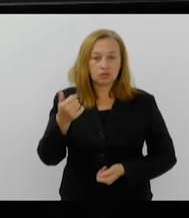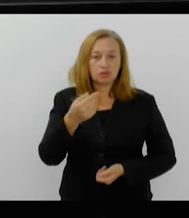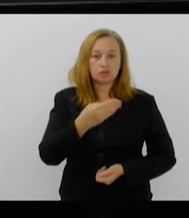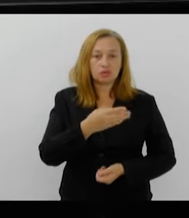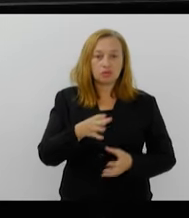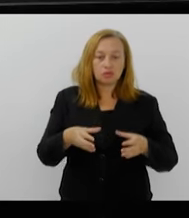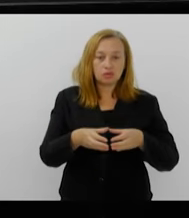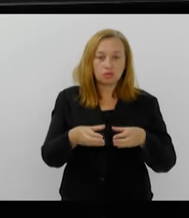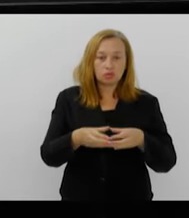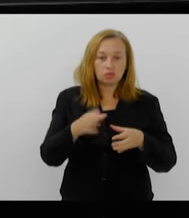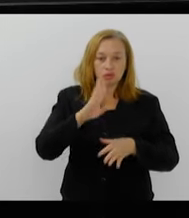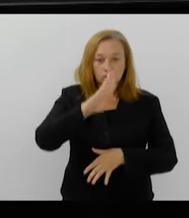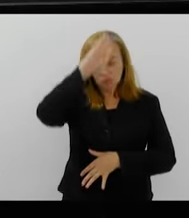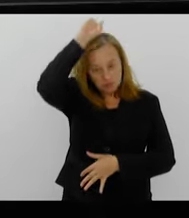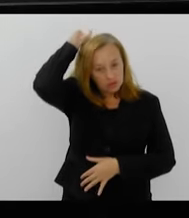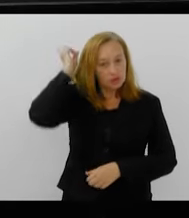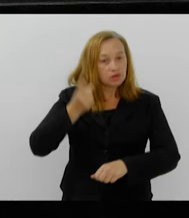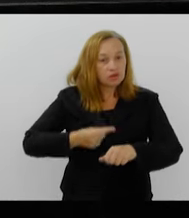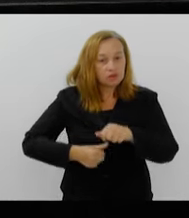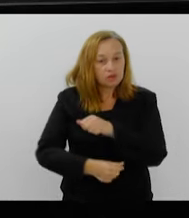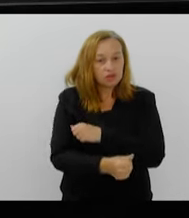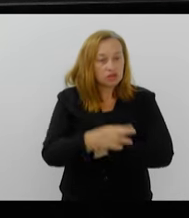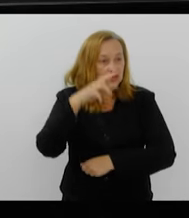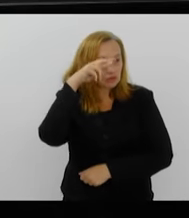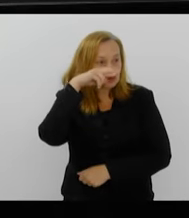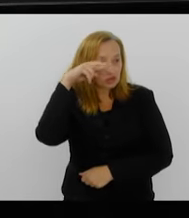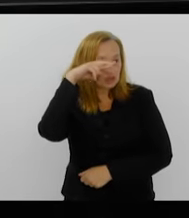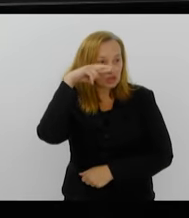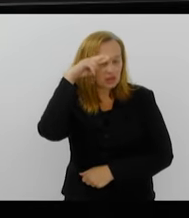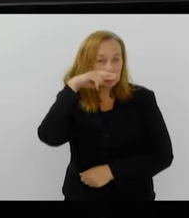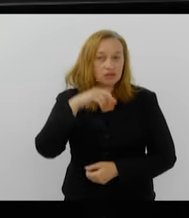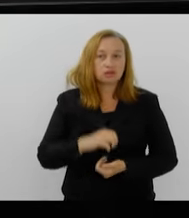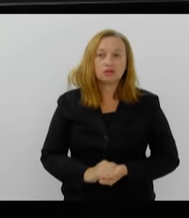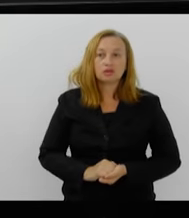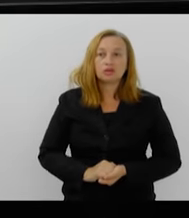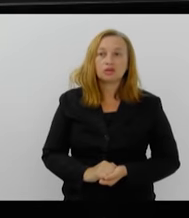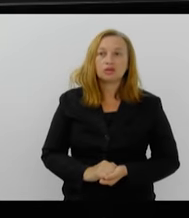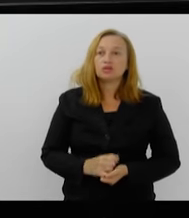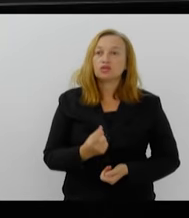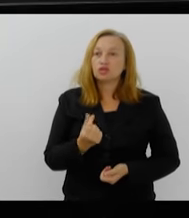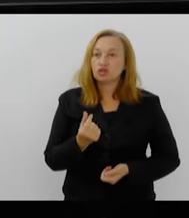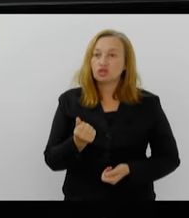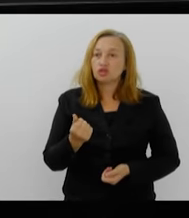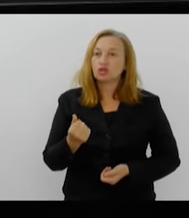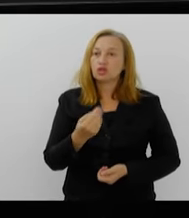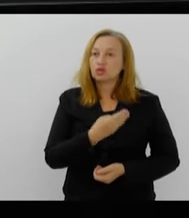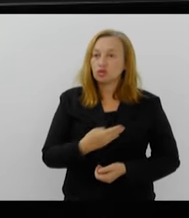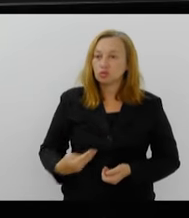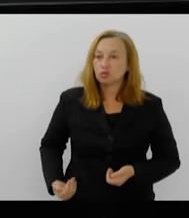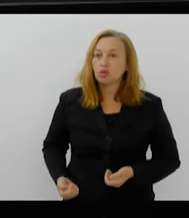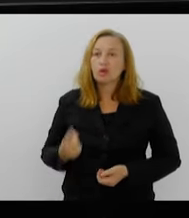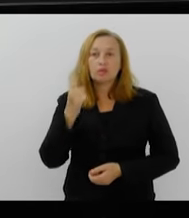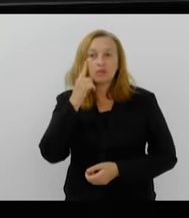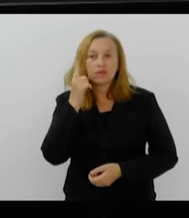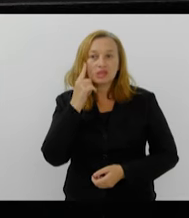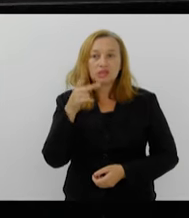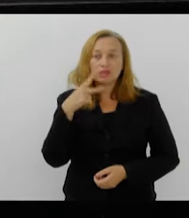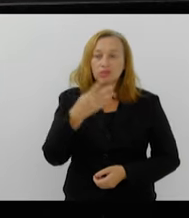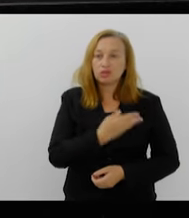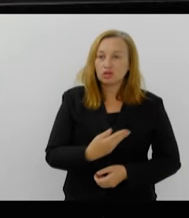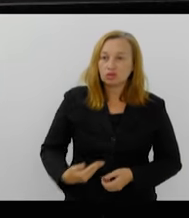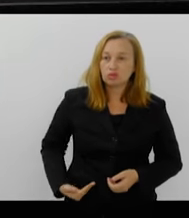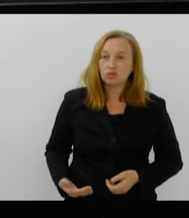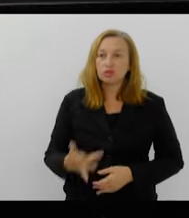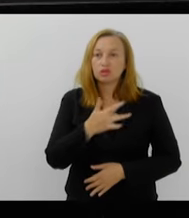aí na questão da fiscalização das contas públicas, pensando nas políticas públicas da saúde,